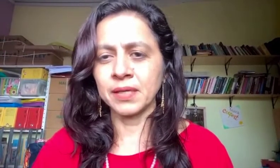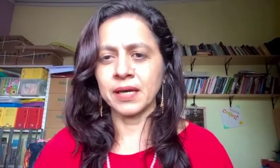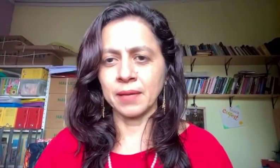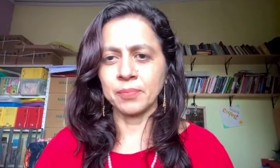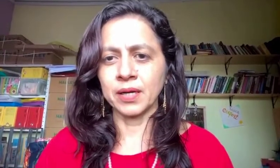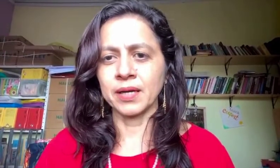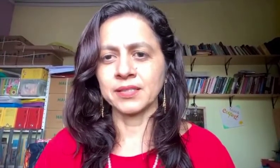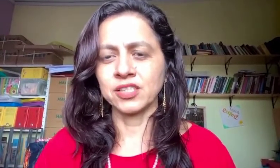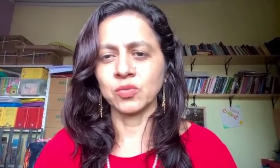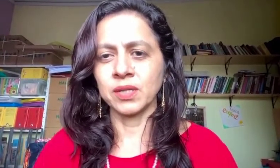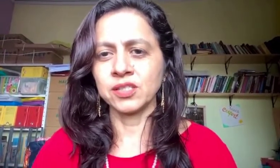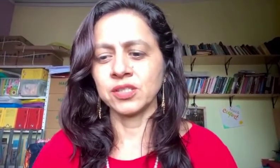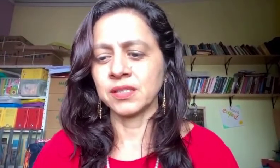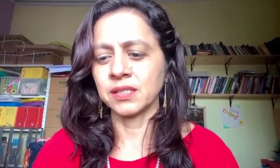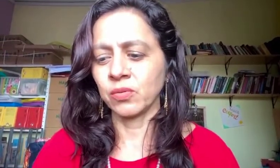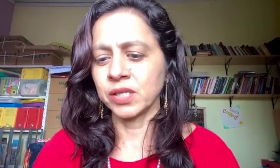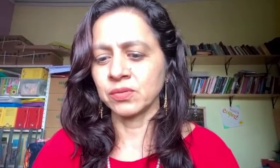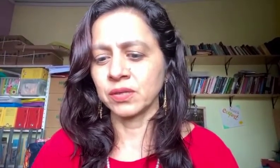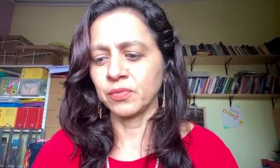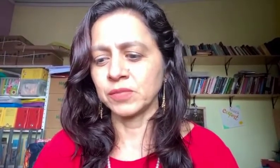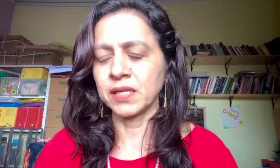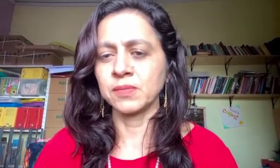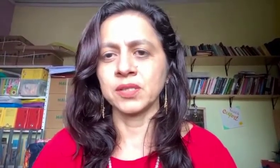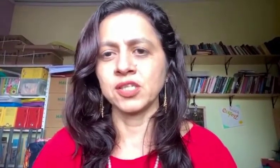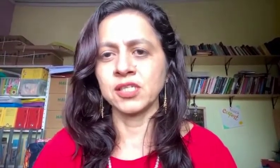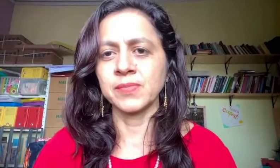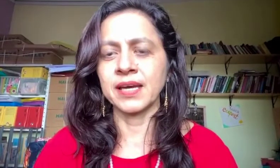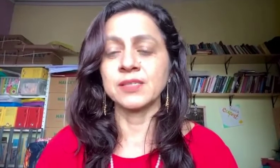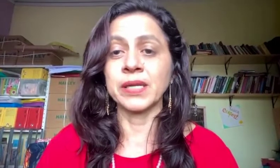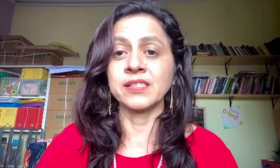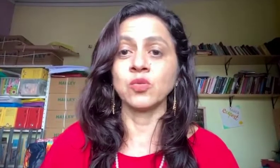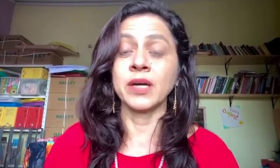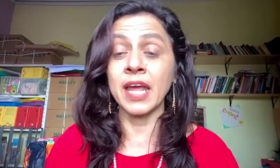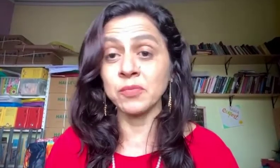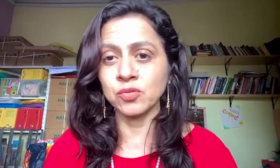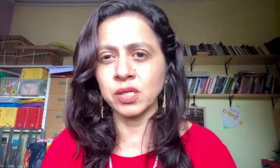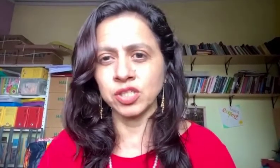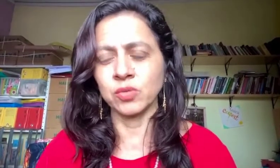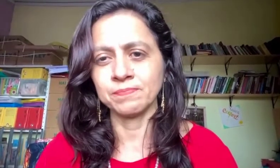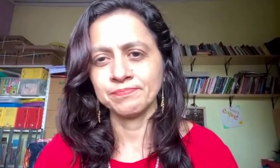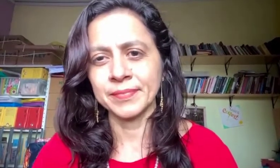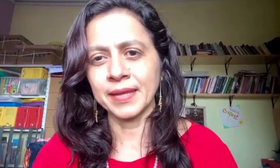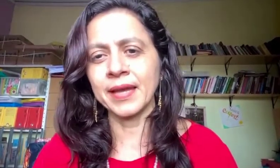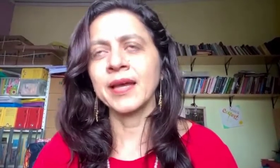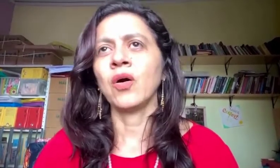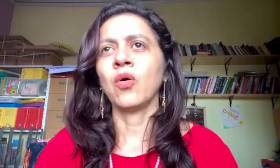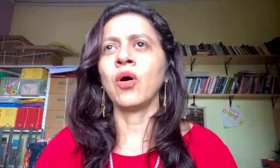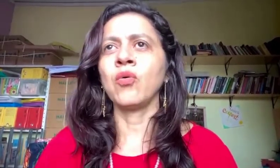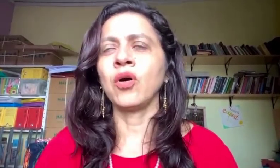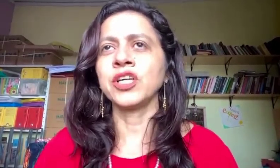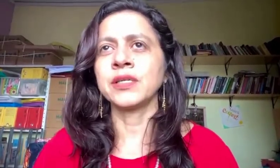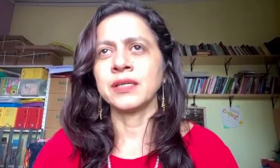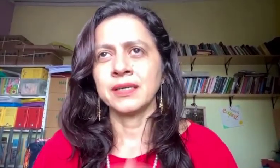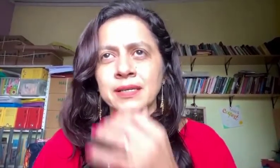da minha época, tá? Que eu acho que foi uma experiência importantíssima, que era a experiência do Grêmio Estudantil, né?